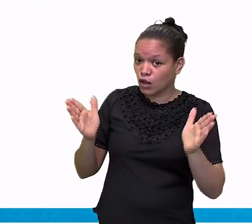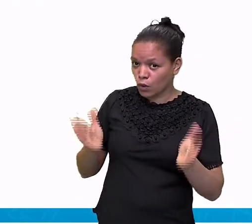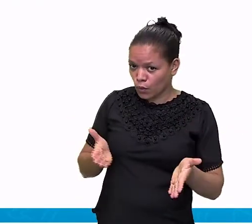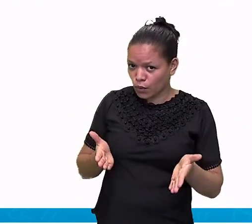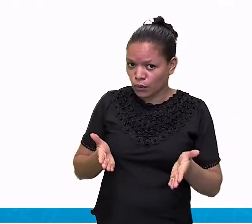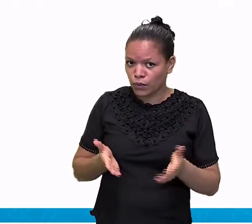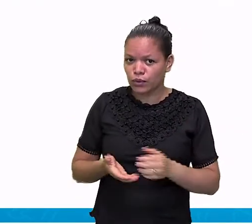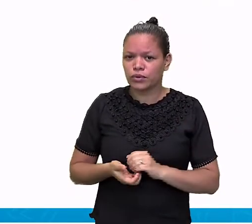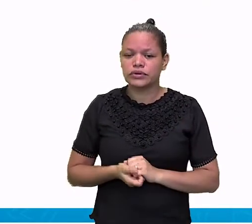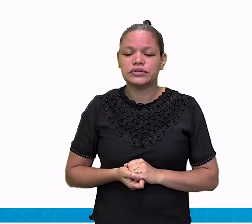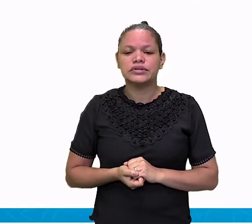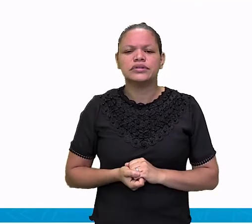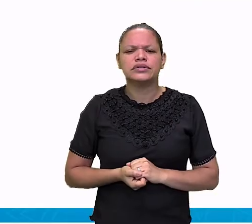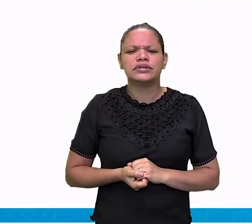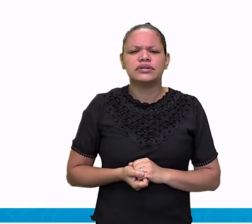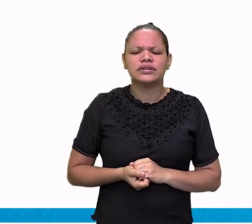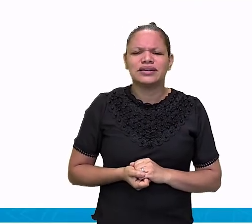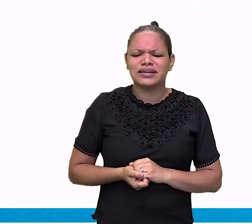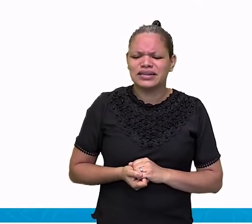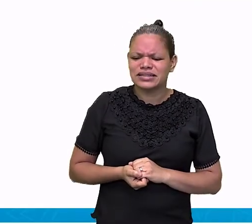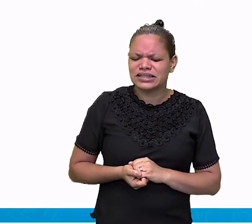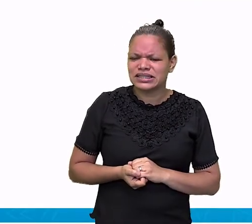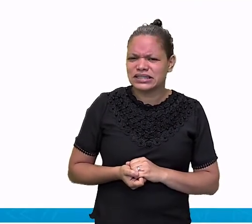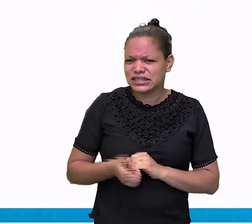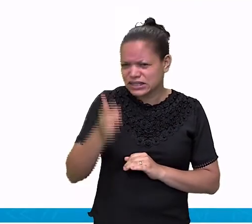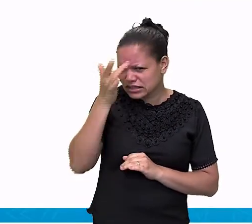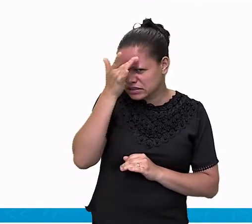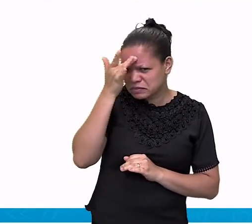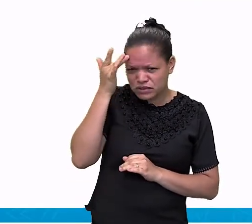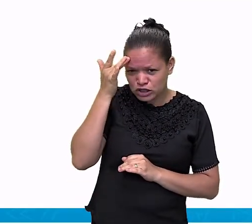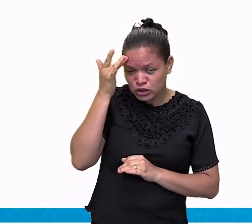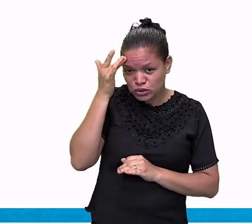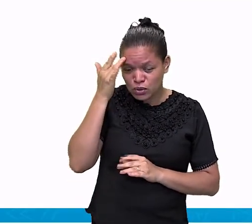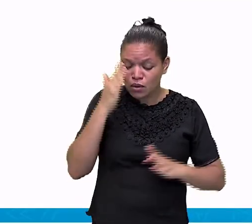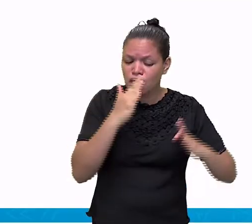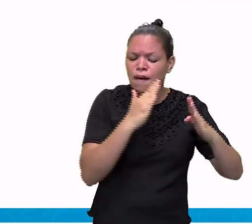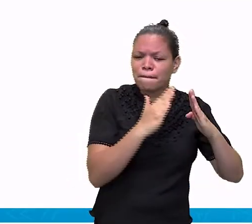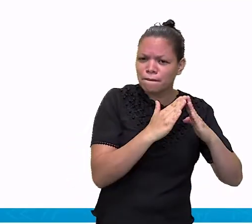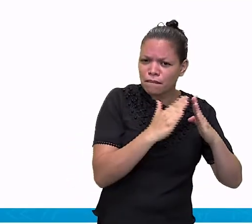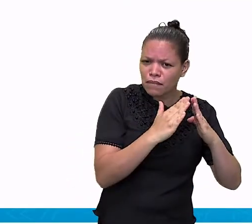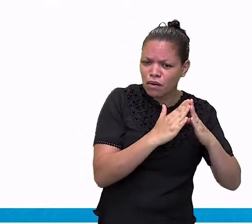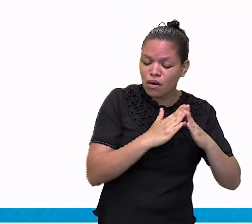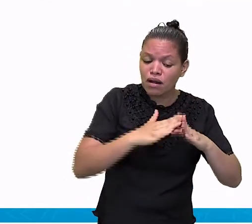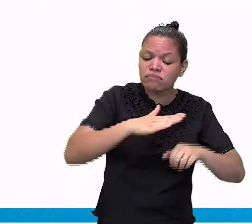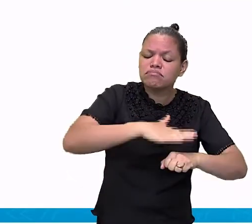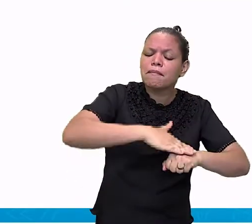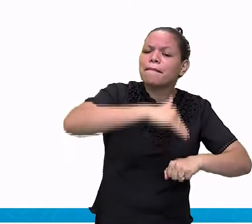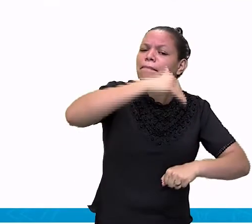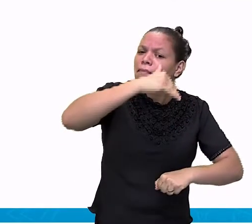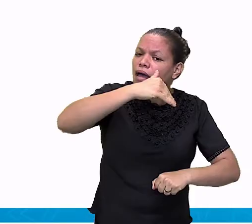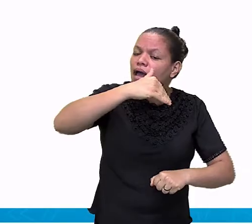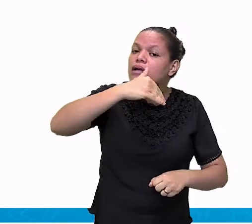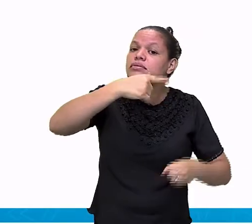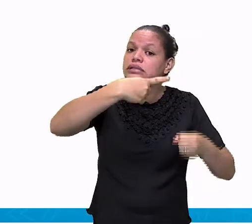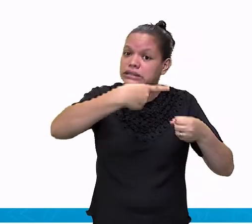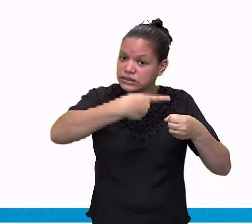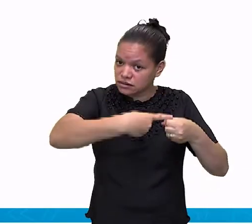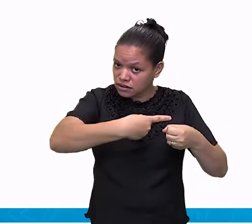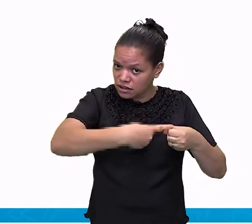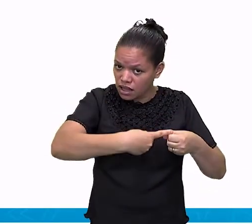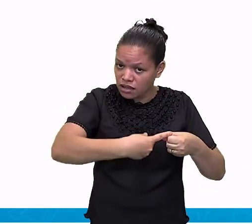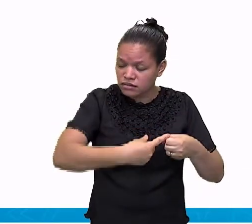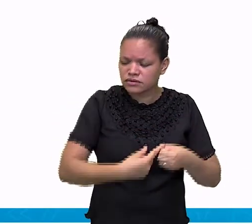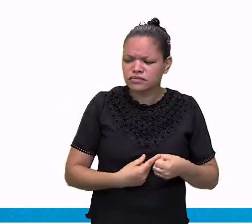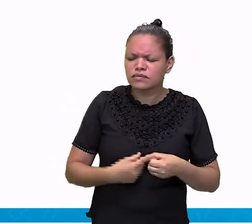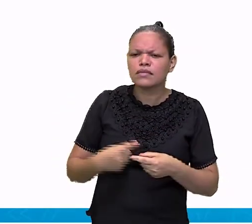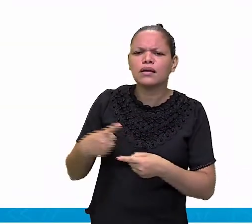predominantemente urbana, mas claro que nem sempre foi assim, até mesmo porque a revolução industrial, a parte da questão das indústrias, veio ao